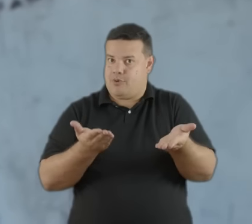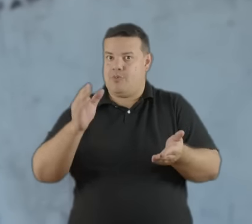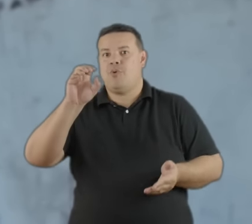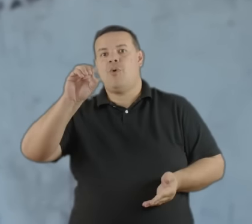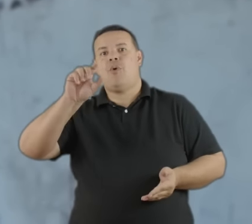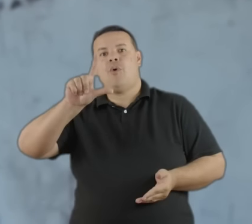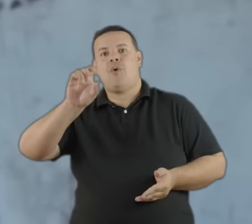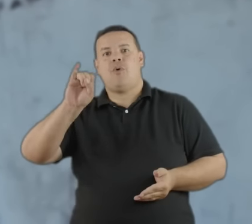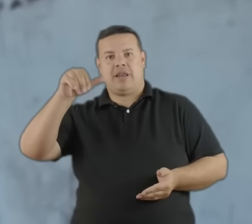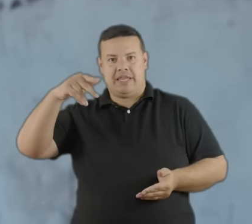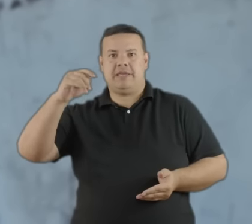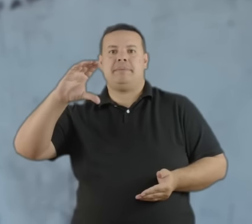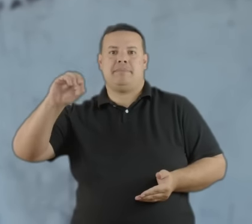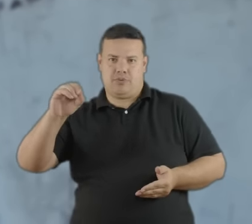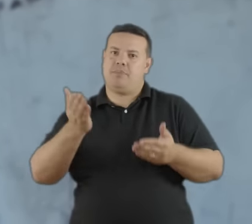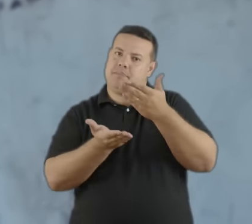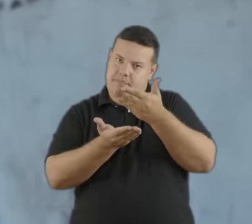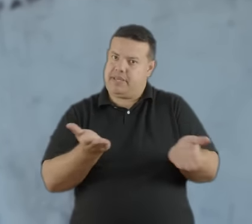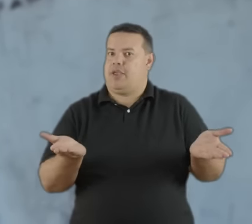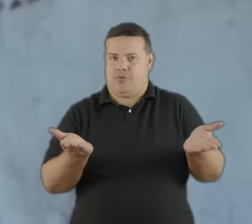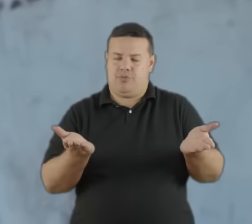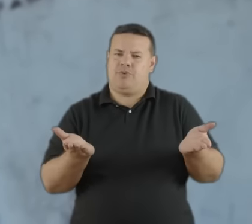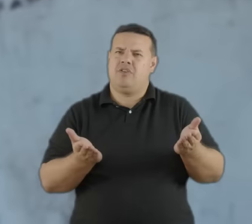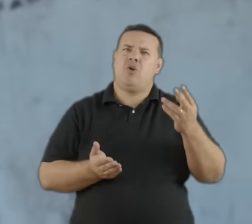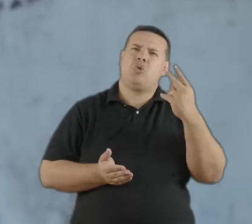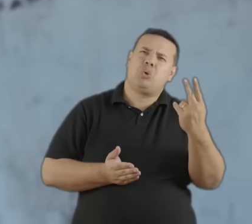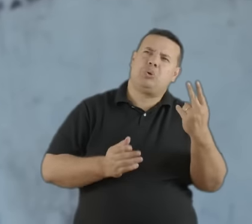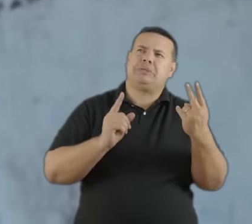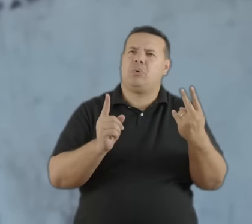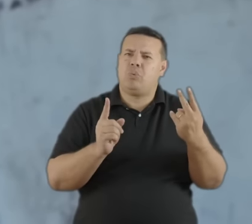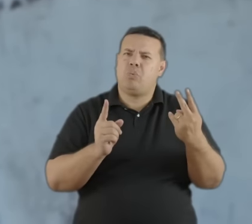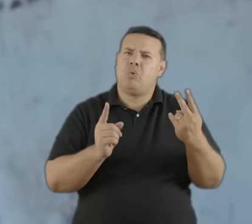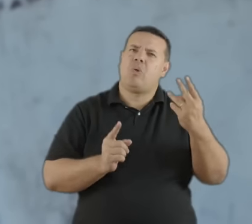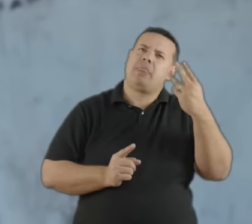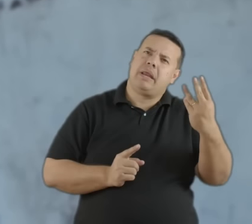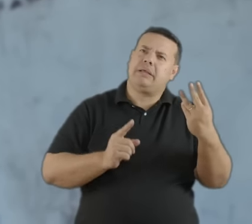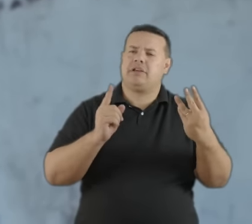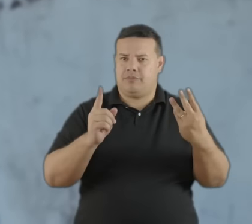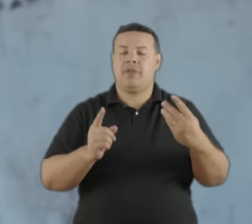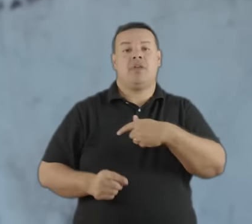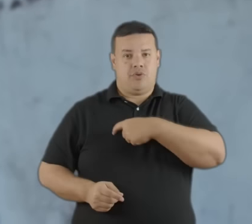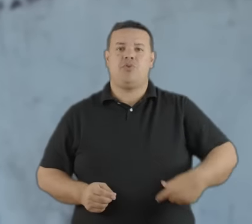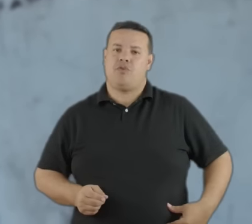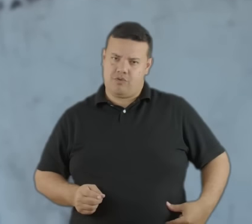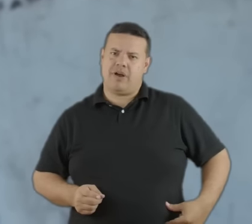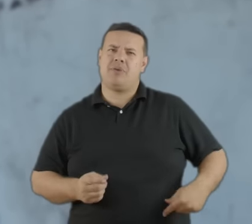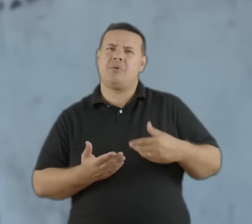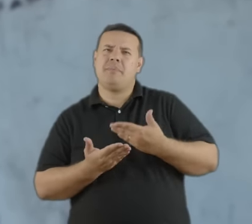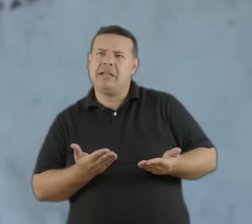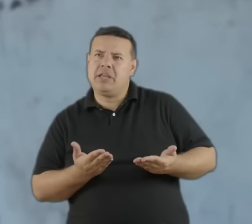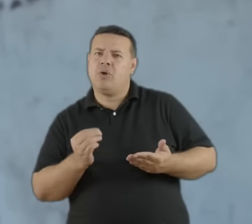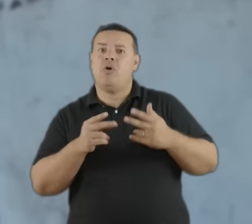o Olímpico, perdeu, não sei se foi 2-1, foi 3-1, e o Vasco perdeu, ou ganhou